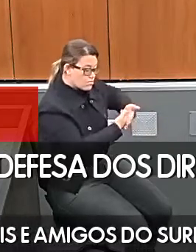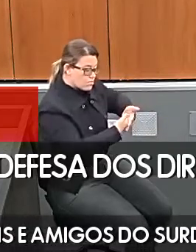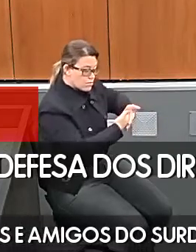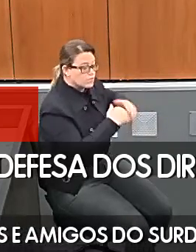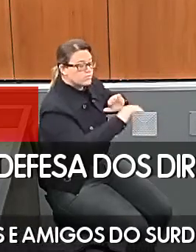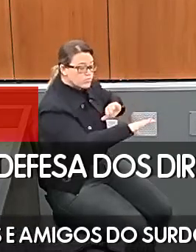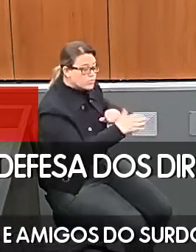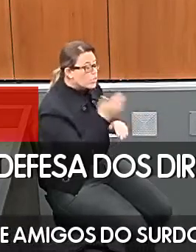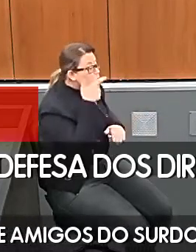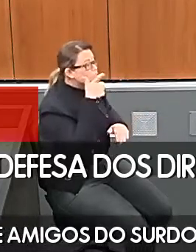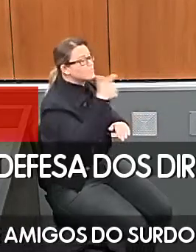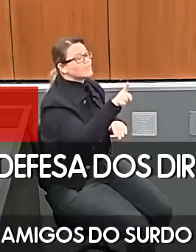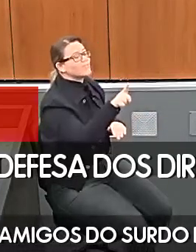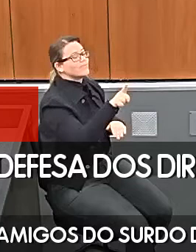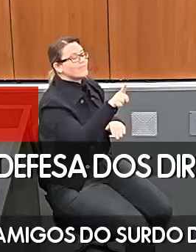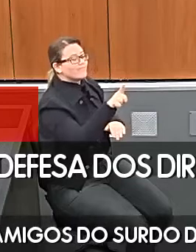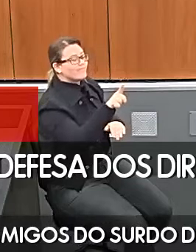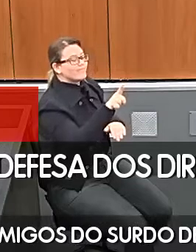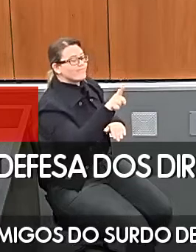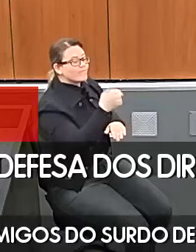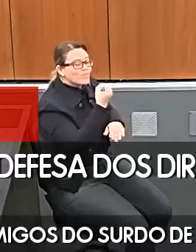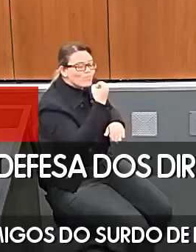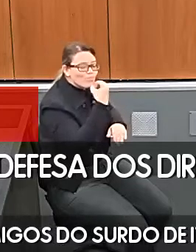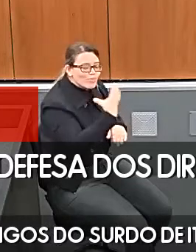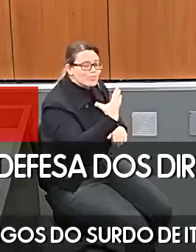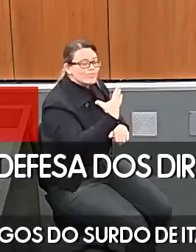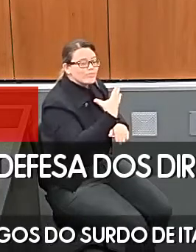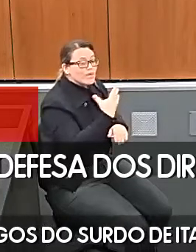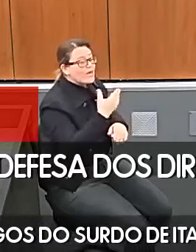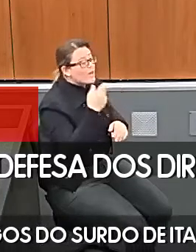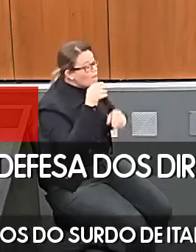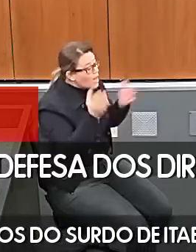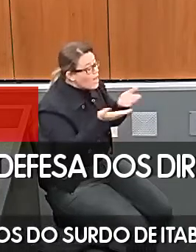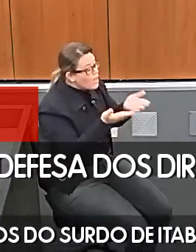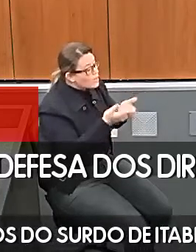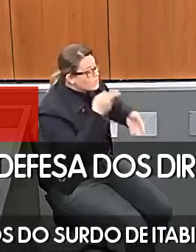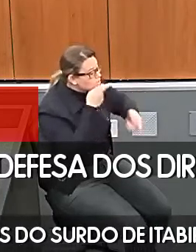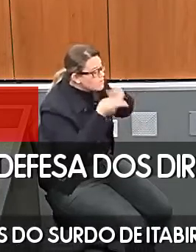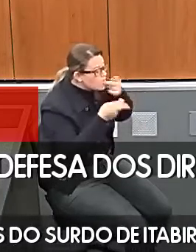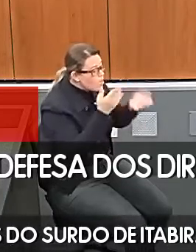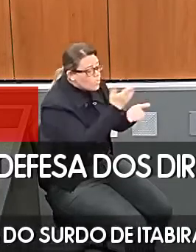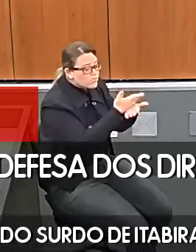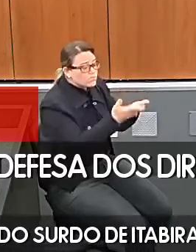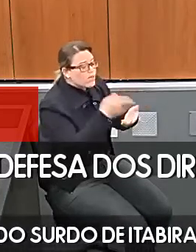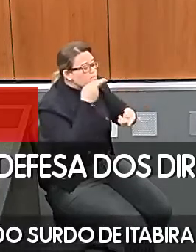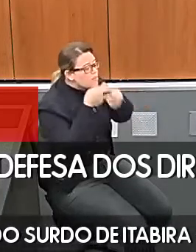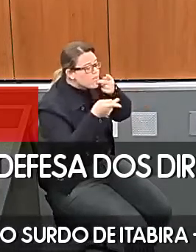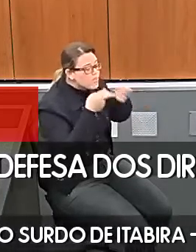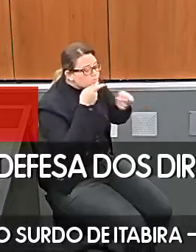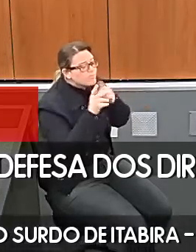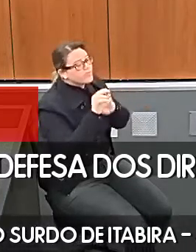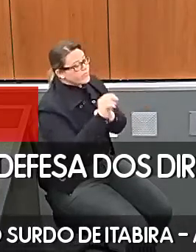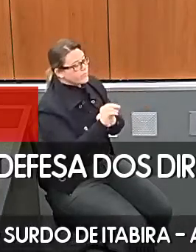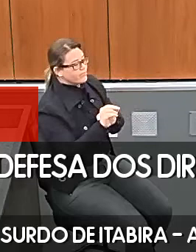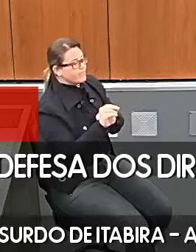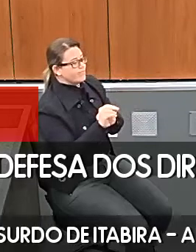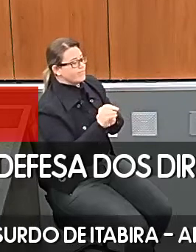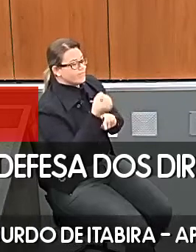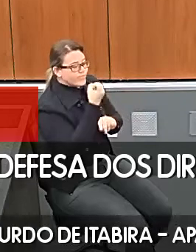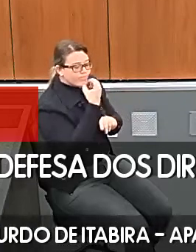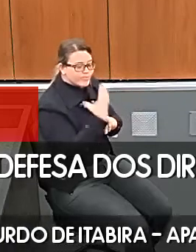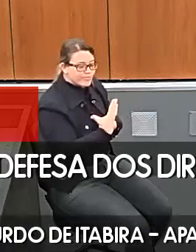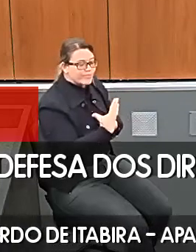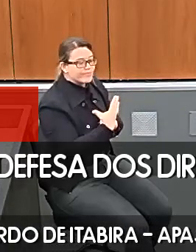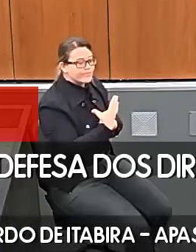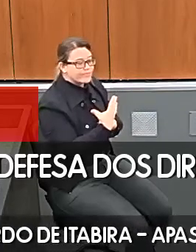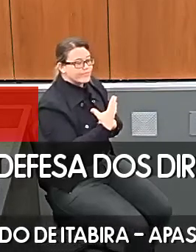creche. Então, ou seja, são direitos mínimos, coisas simples de serem feitas, mas que precisam ser